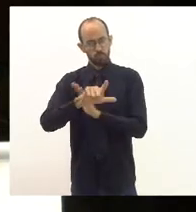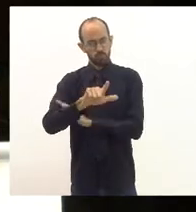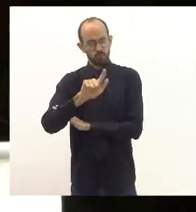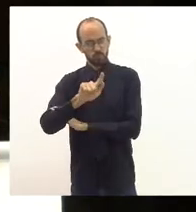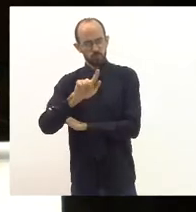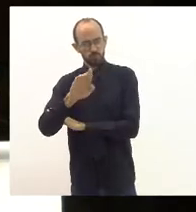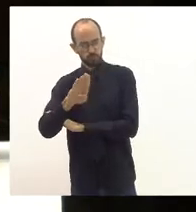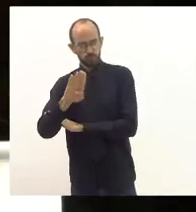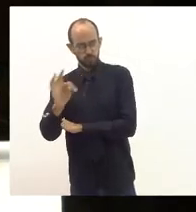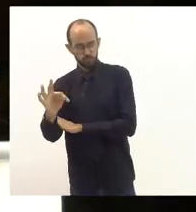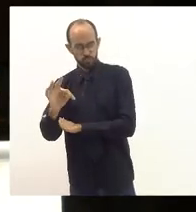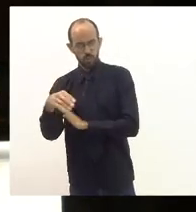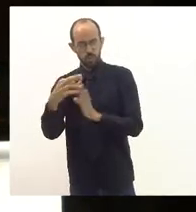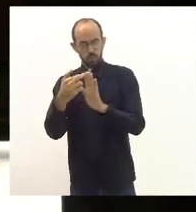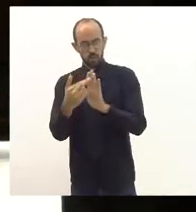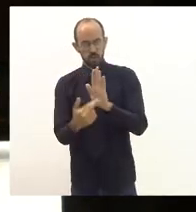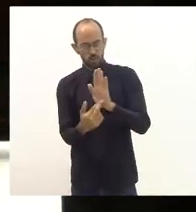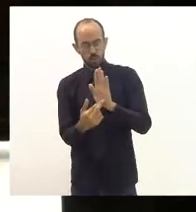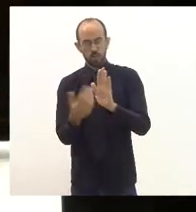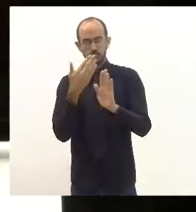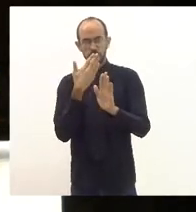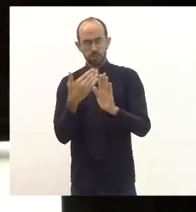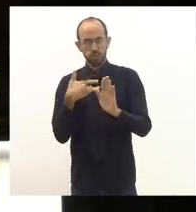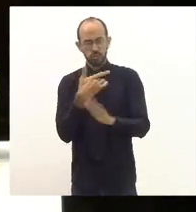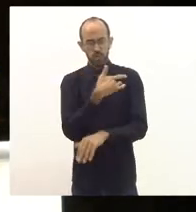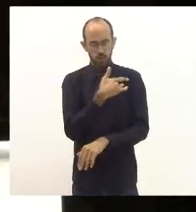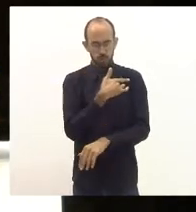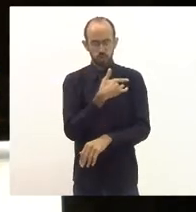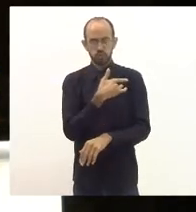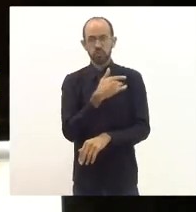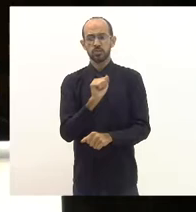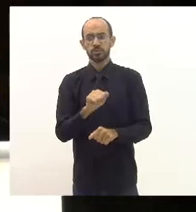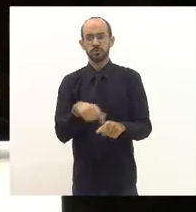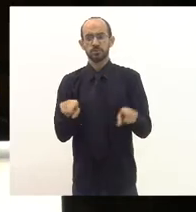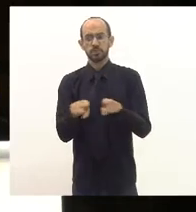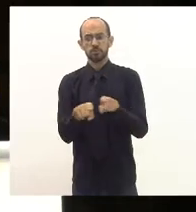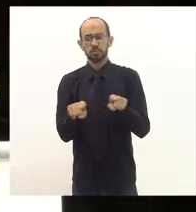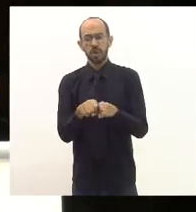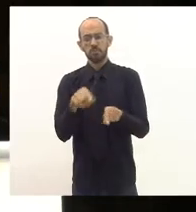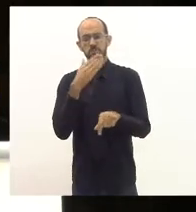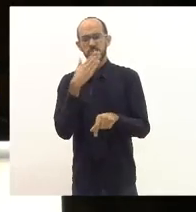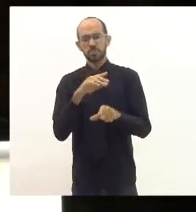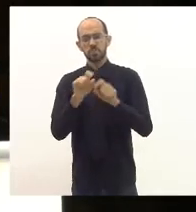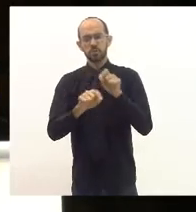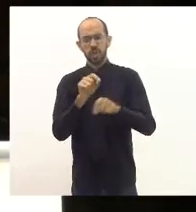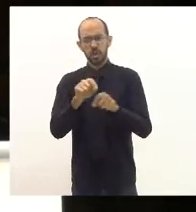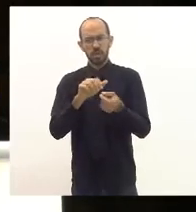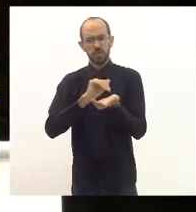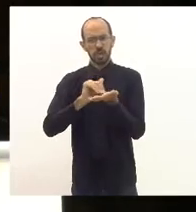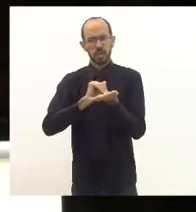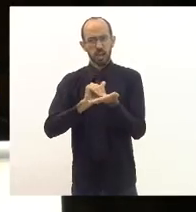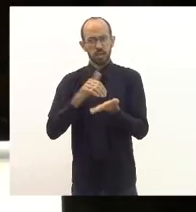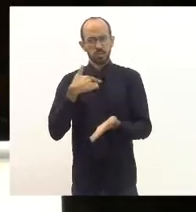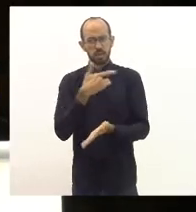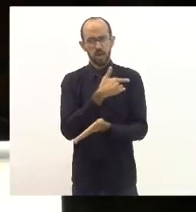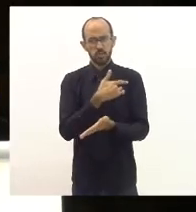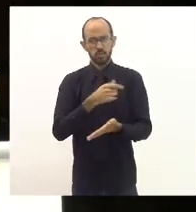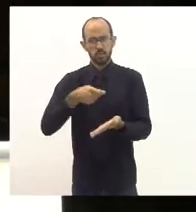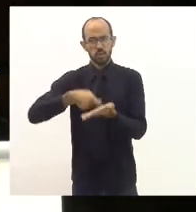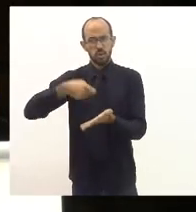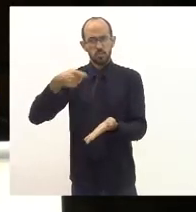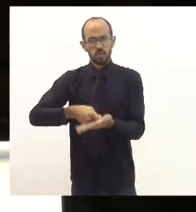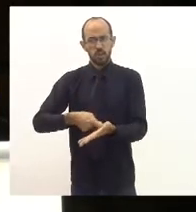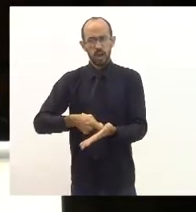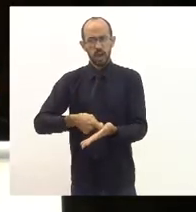dossiê relacionado à saúde, pedindo que seja feito, na verdade, que a Secretaria de Saúde seja obrigada a fornecer